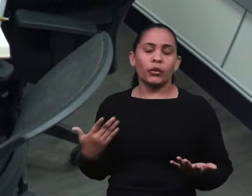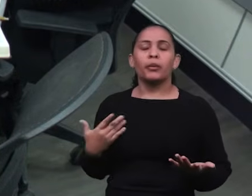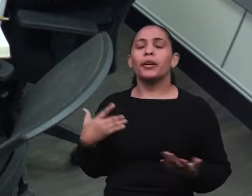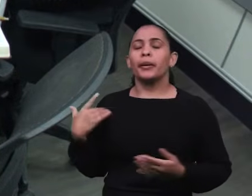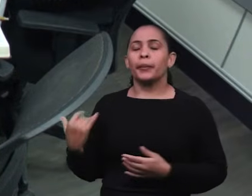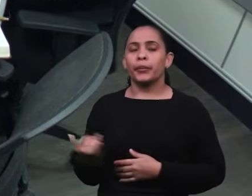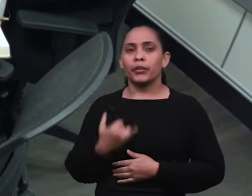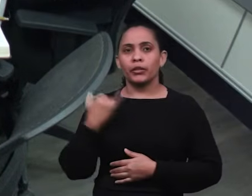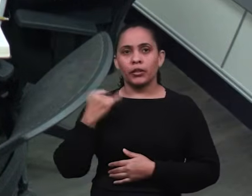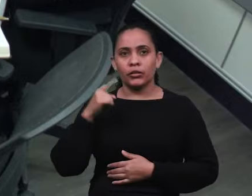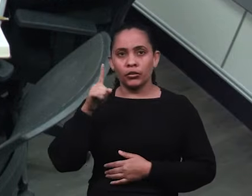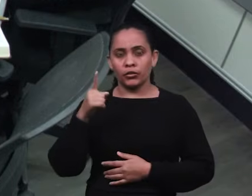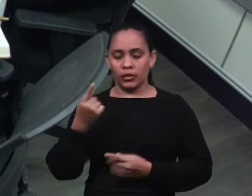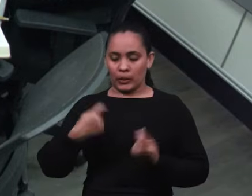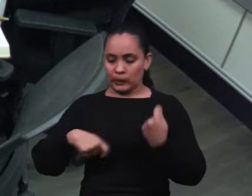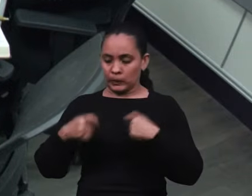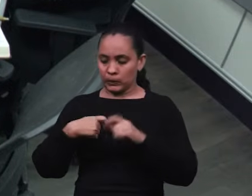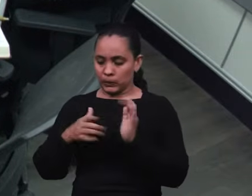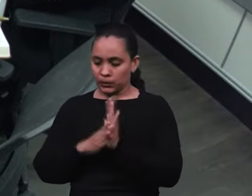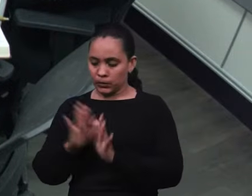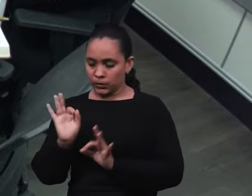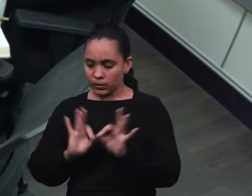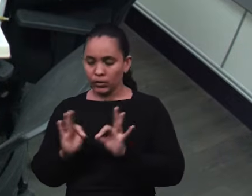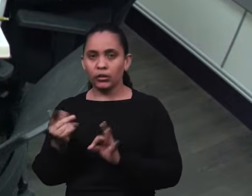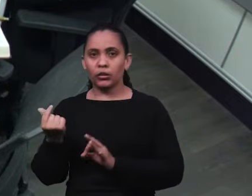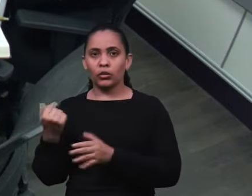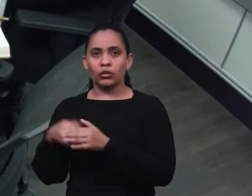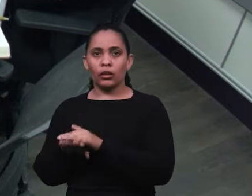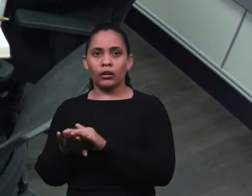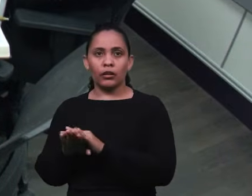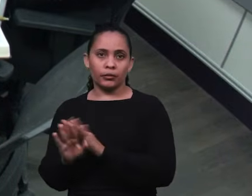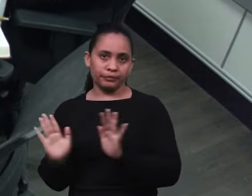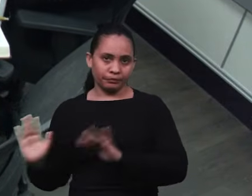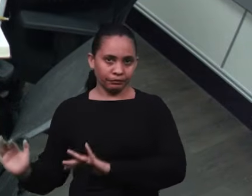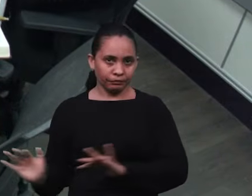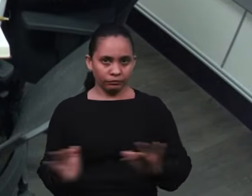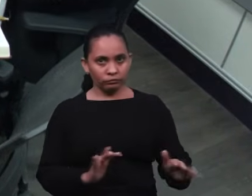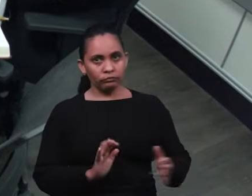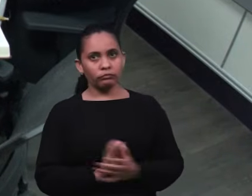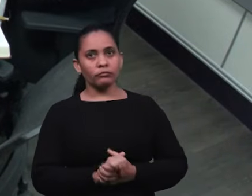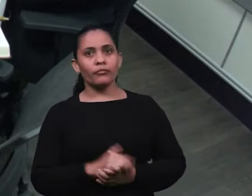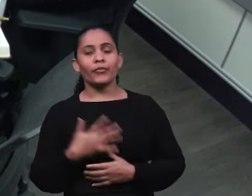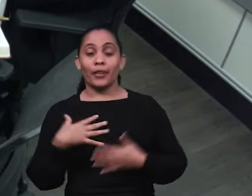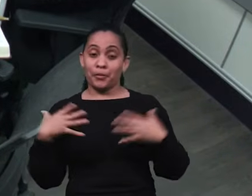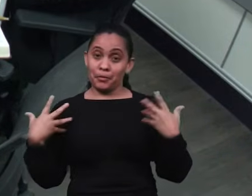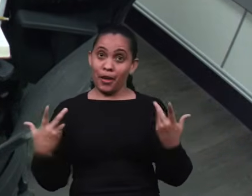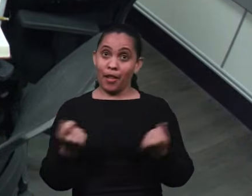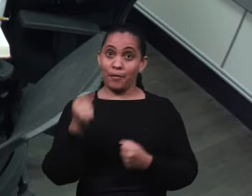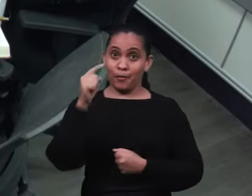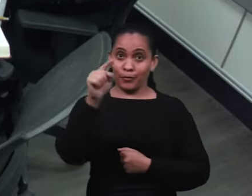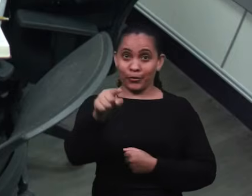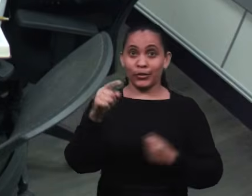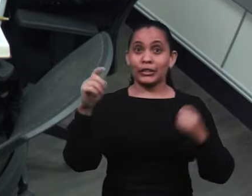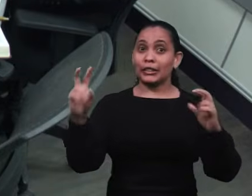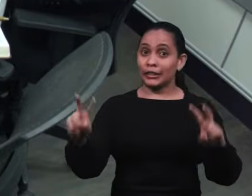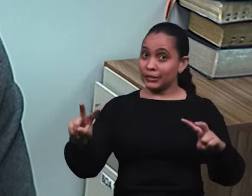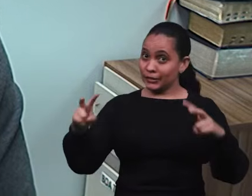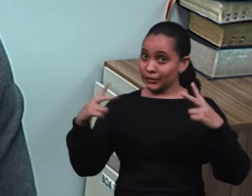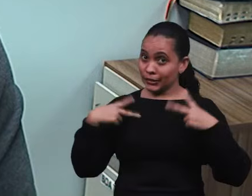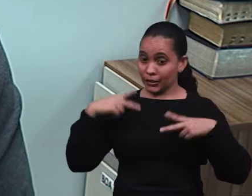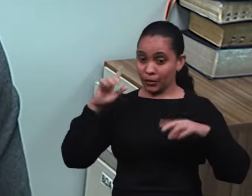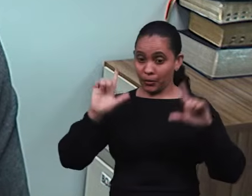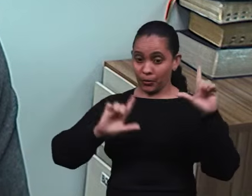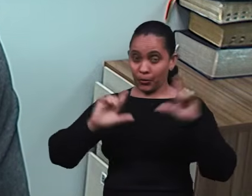dentro do orçamento um percentual para esse tipo de situação. Exatamente. Maravilha. Olha, você está acompanhando aqui o